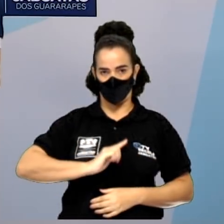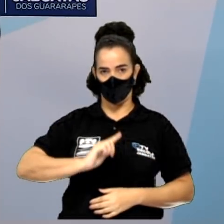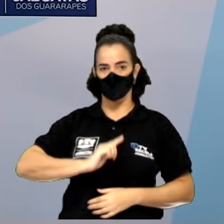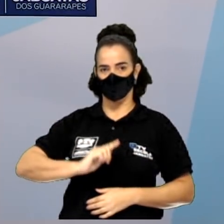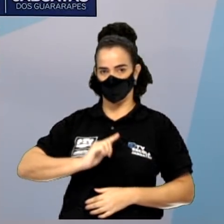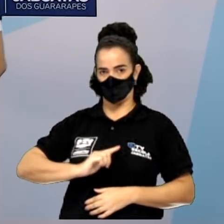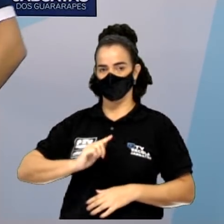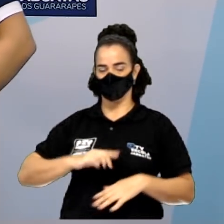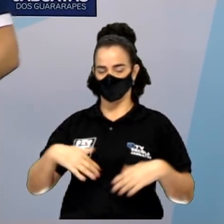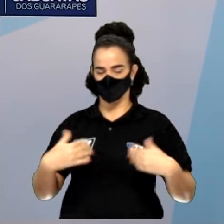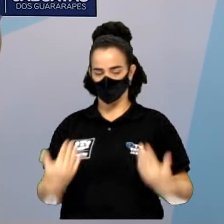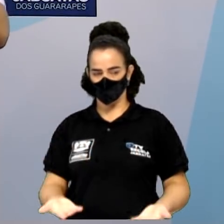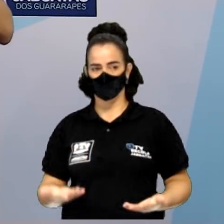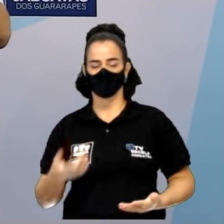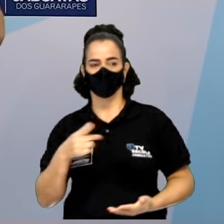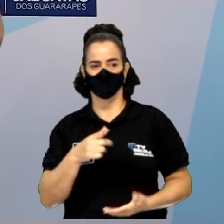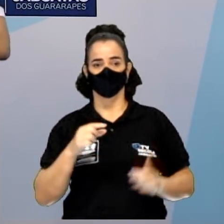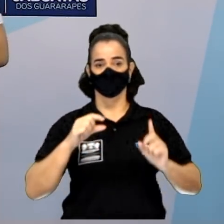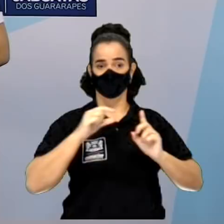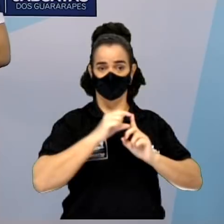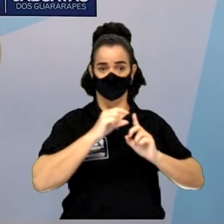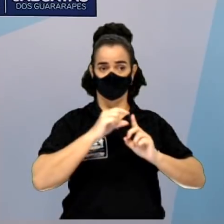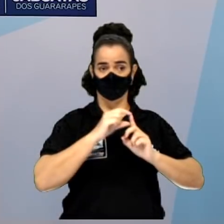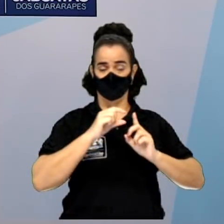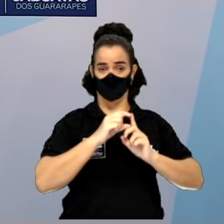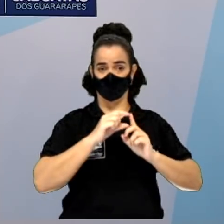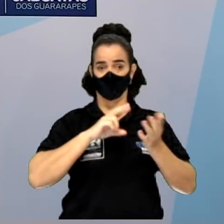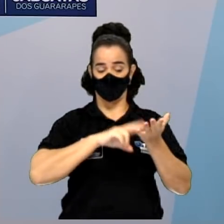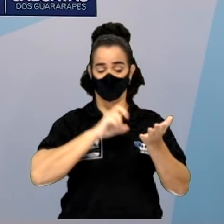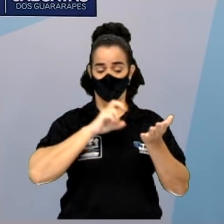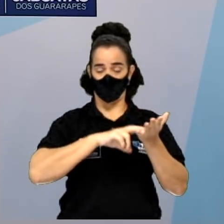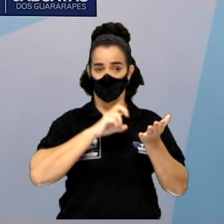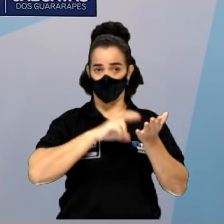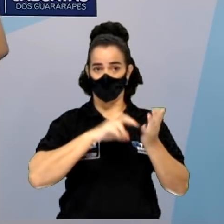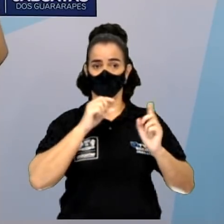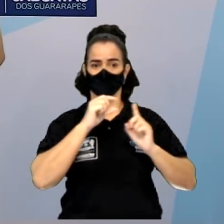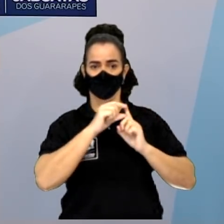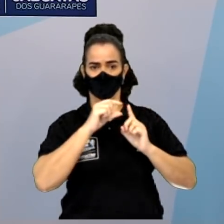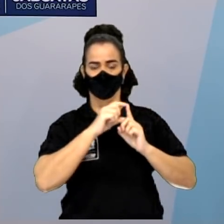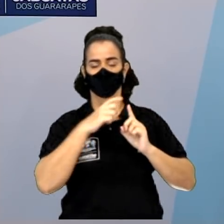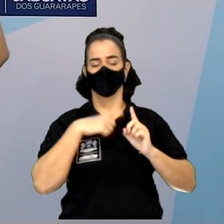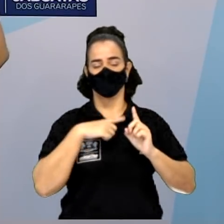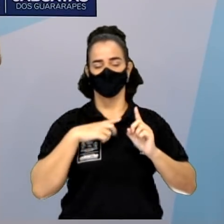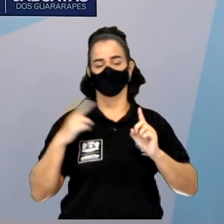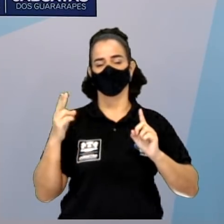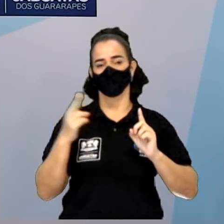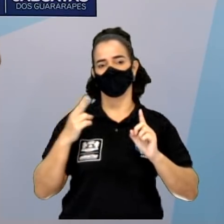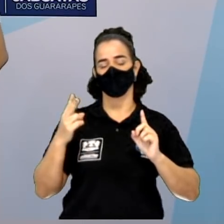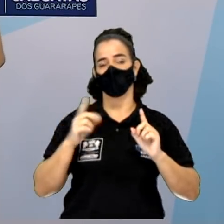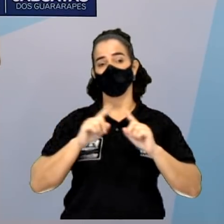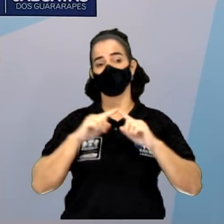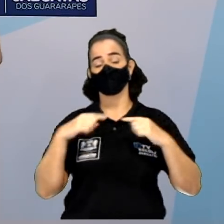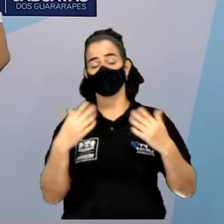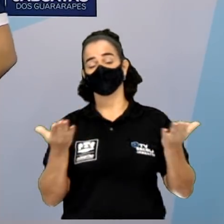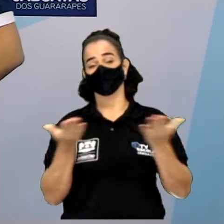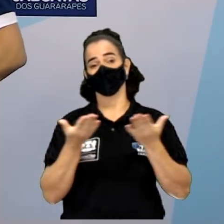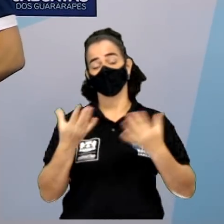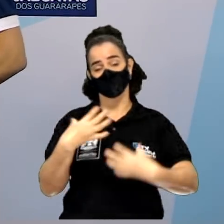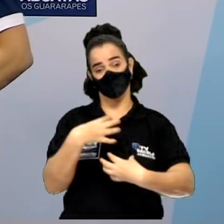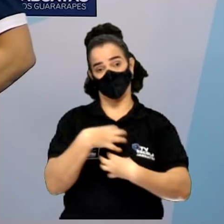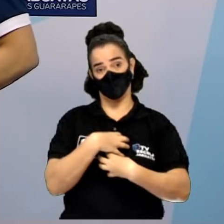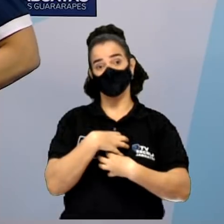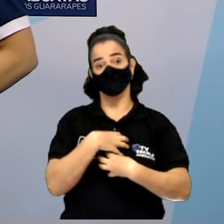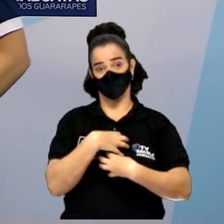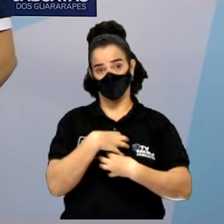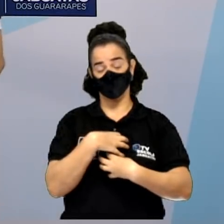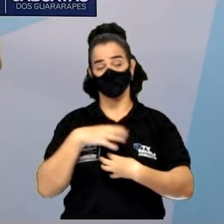da gramática. Então esse termo ainda, o vocábulo ainda, palavra, ela tem um valor. Agora aqui a gente está aplicando ao sentido, né? Então o sentido